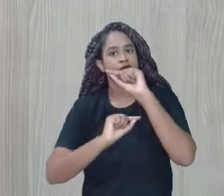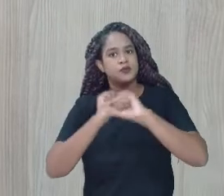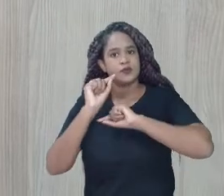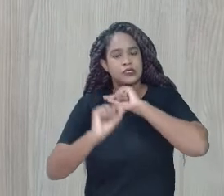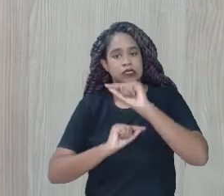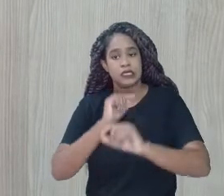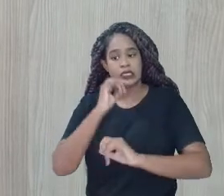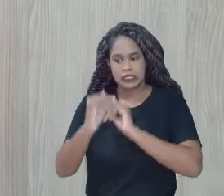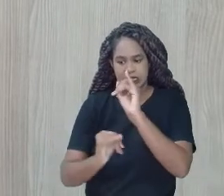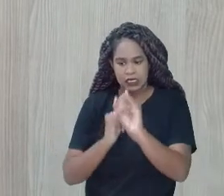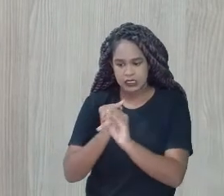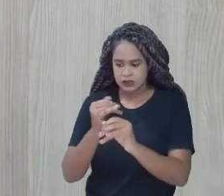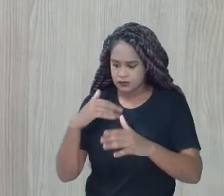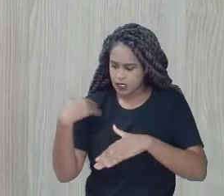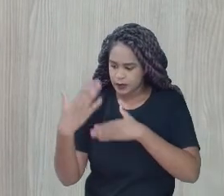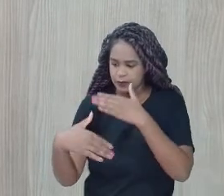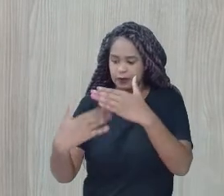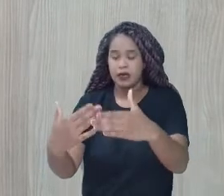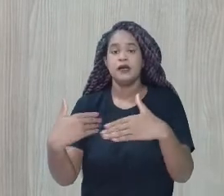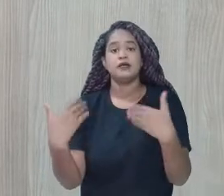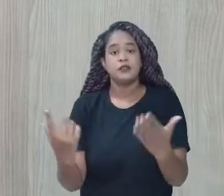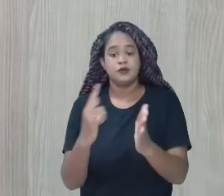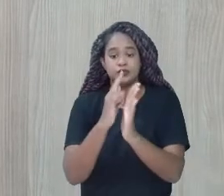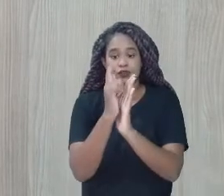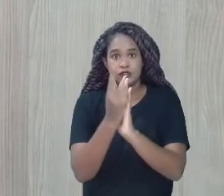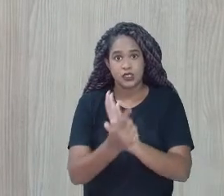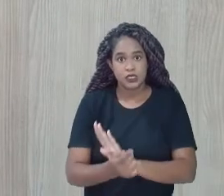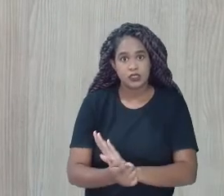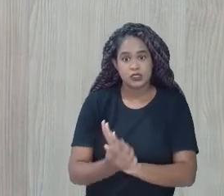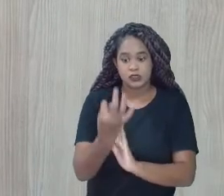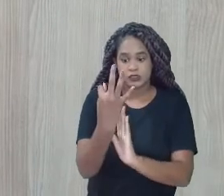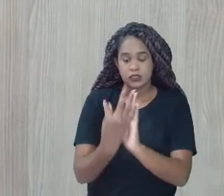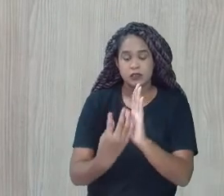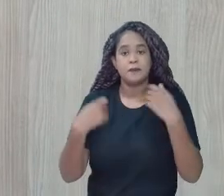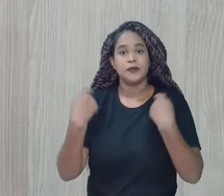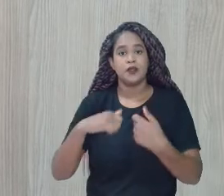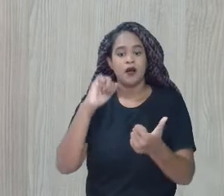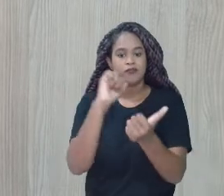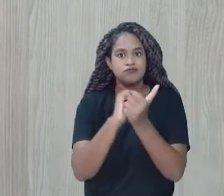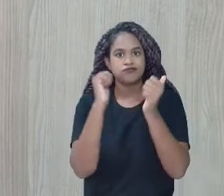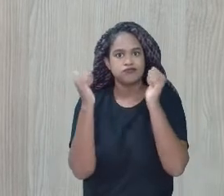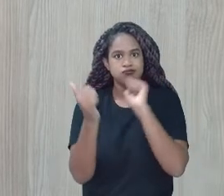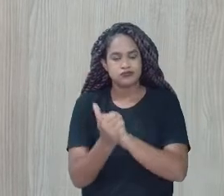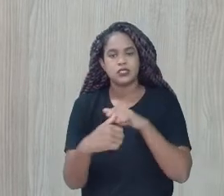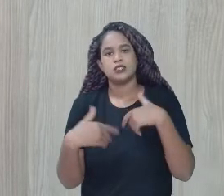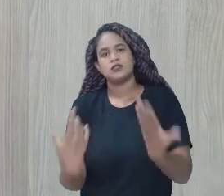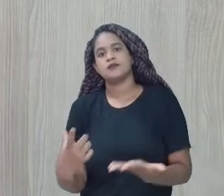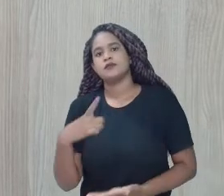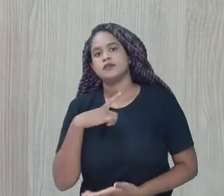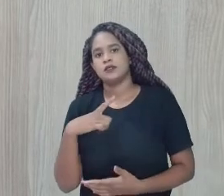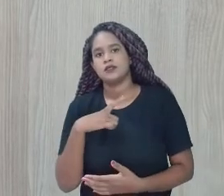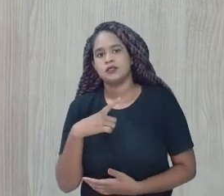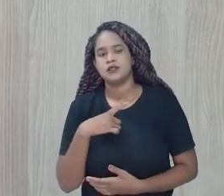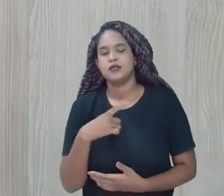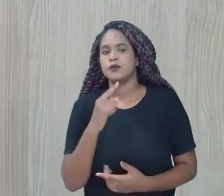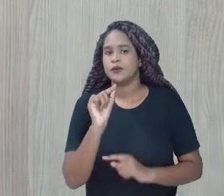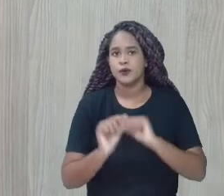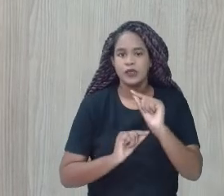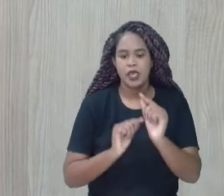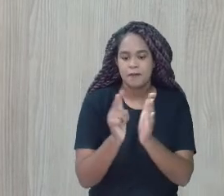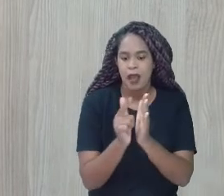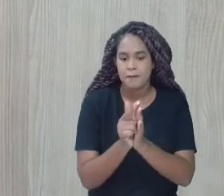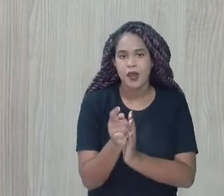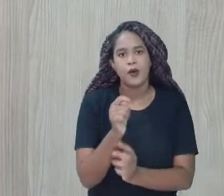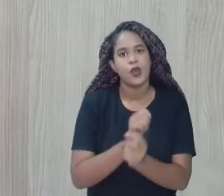gêneros textuais passaram por um processo de muito de adaptação, né? Então, a gente tem a economia de papel, a